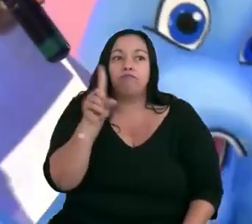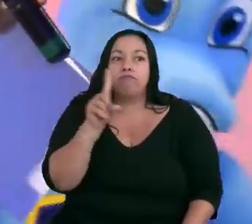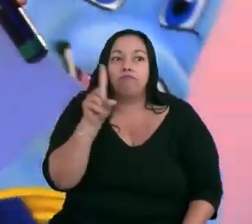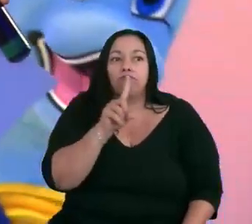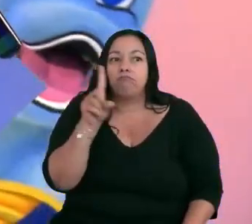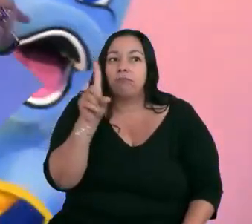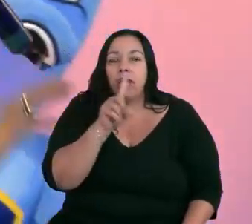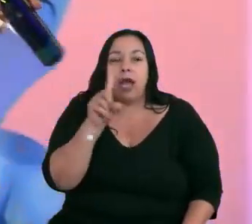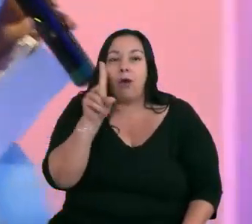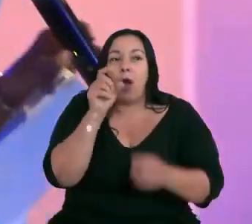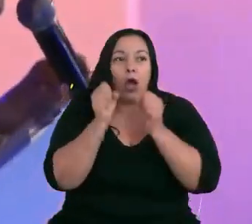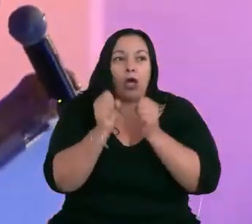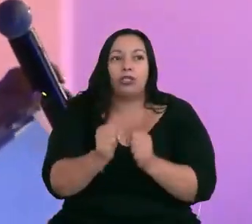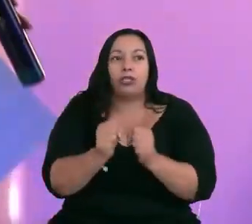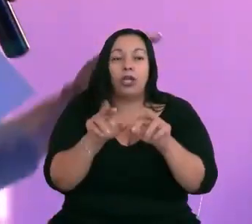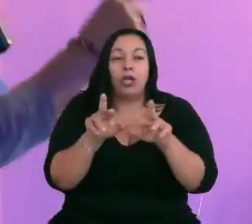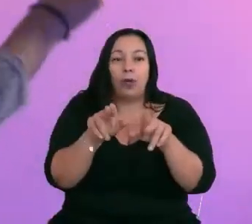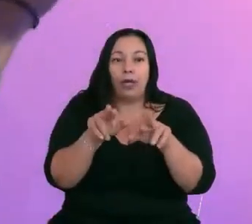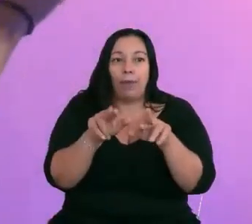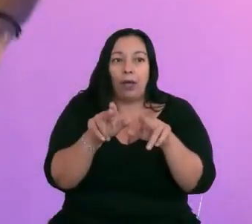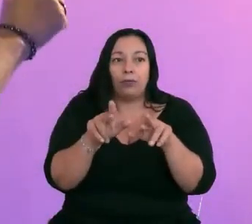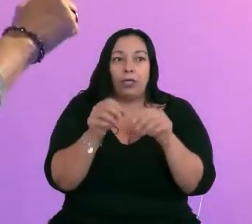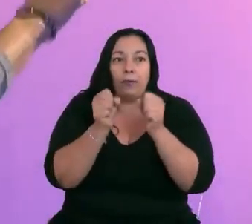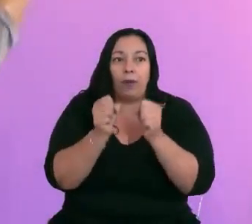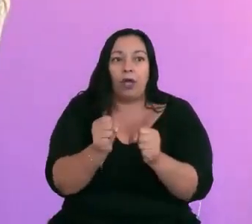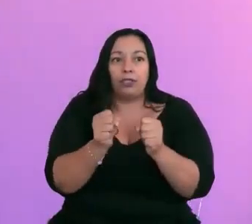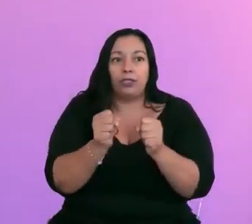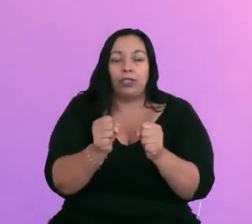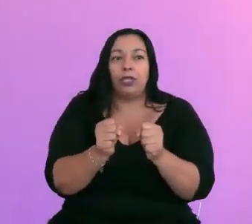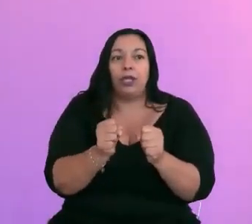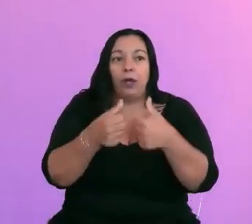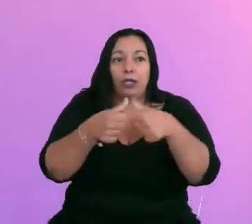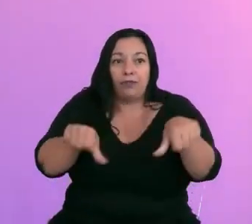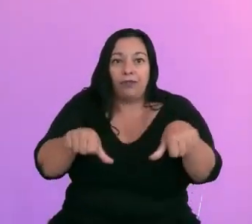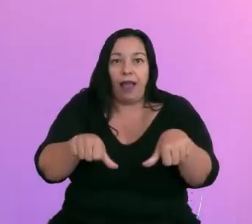O irmãozinho, a irmãzinha pequenininho pode ficar ali?